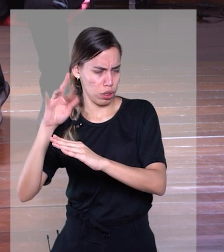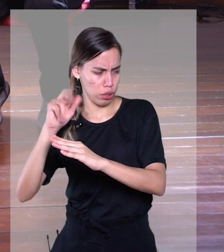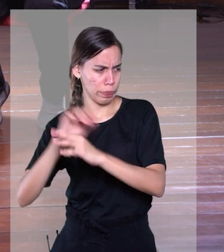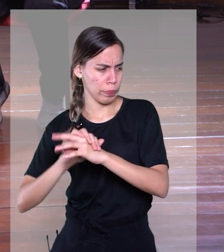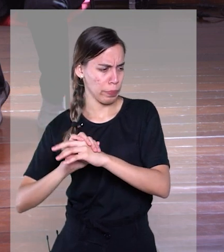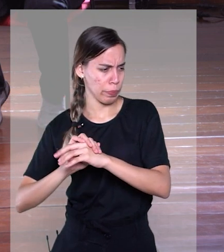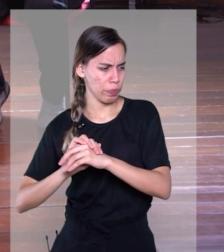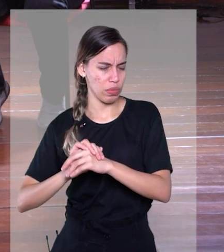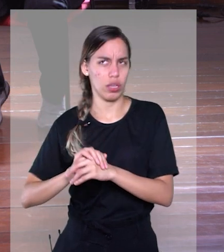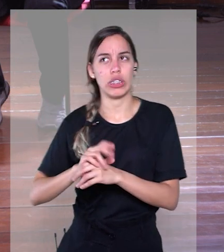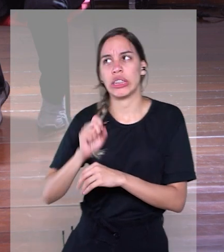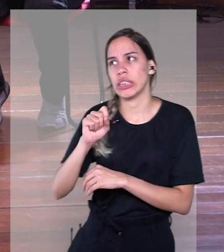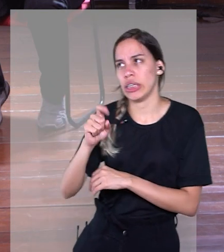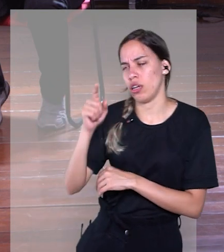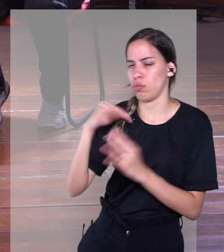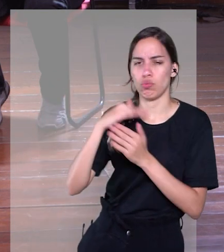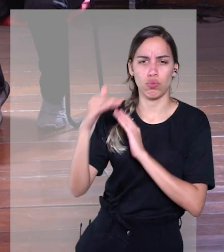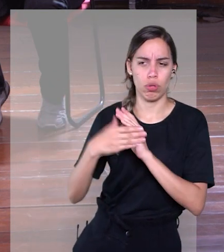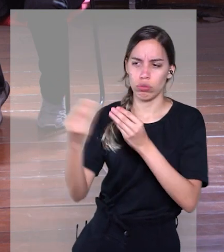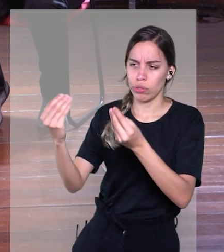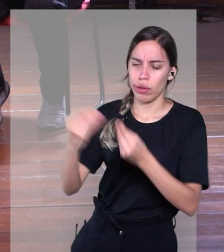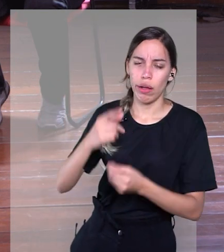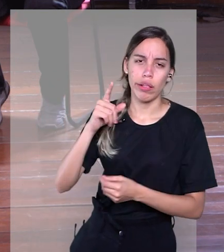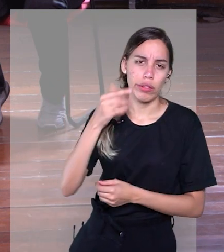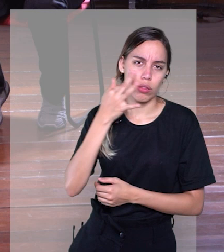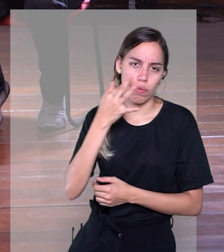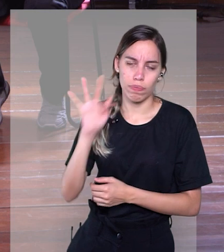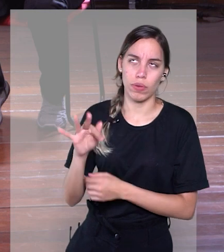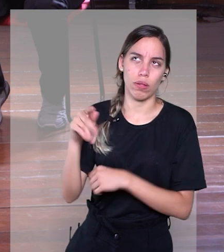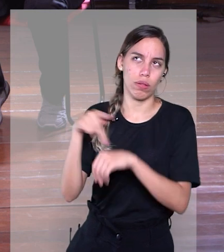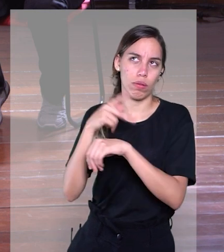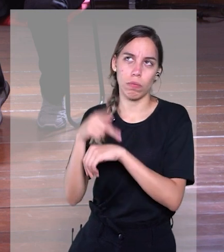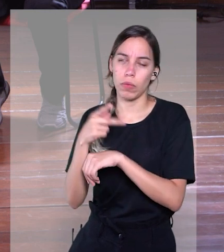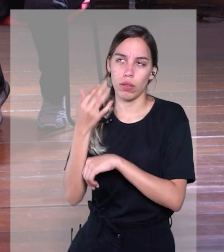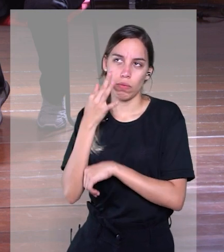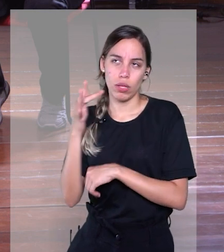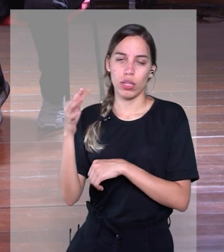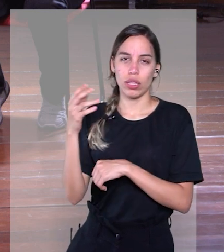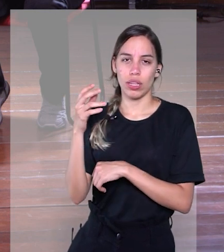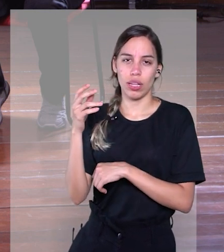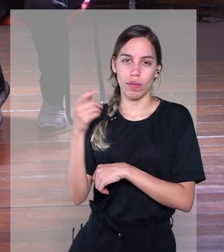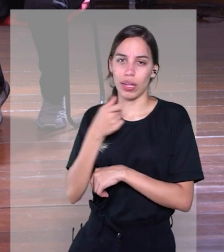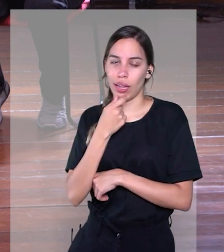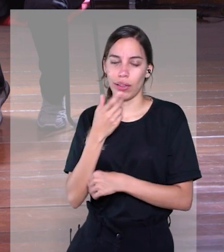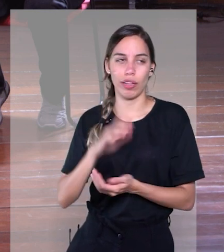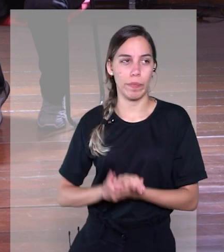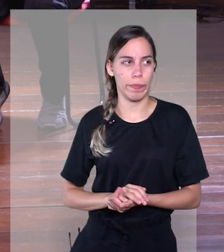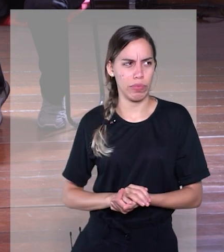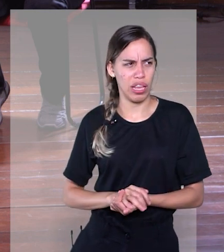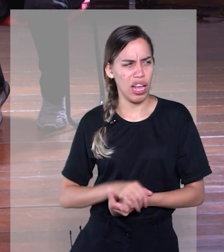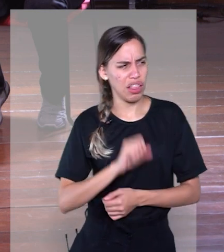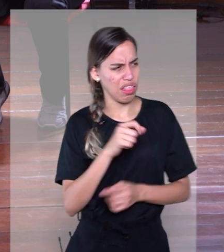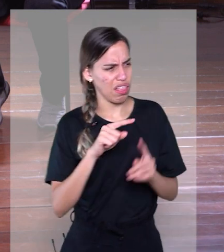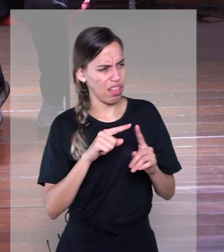né? Ou da Inglaterra, mas mais da França até. Mas era um cara super interessado pelas novas tecnologias, como hoje nos podemos interessar